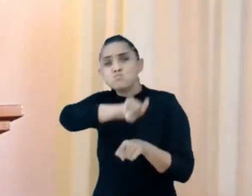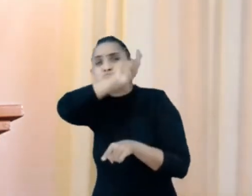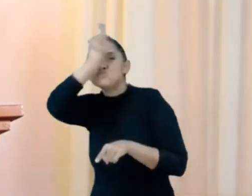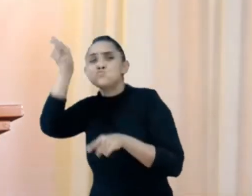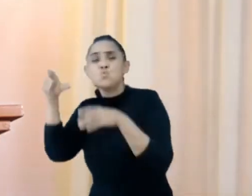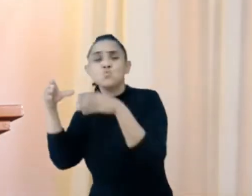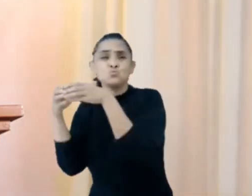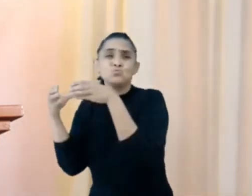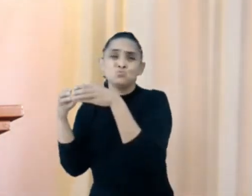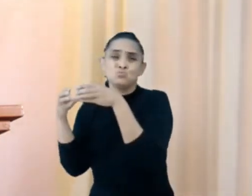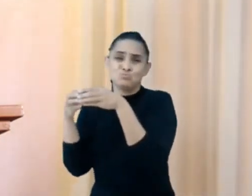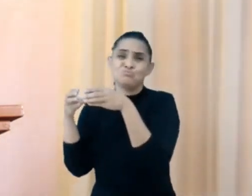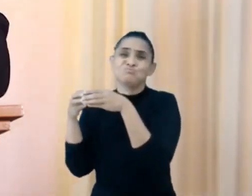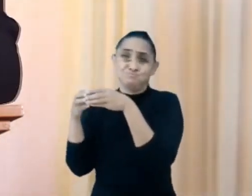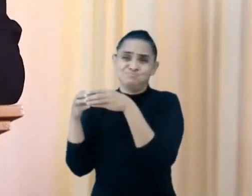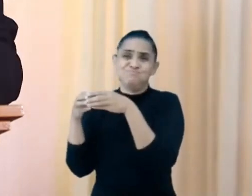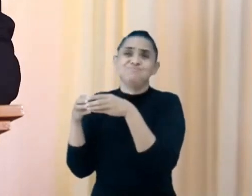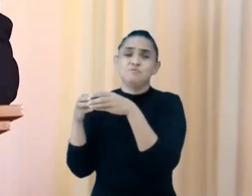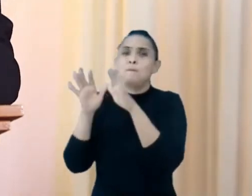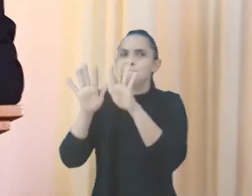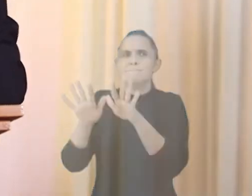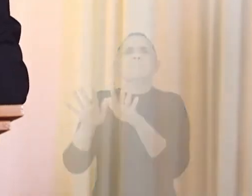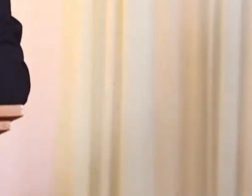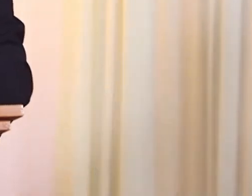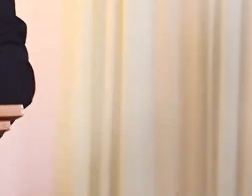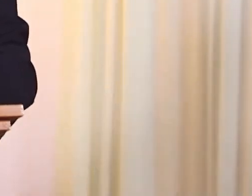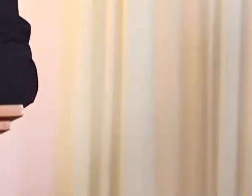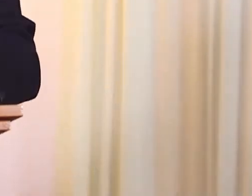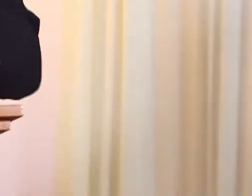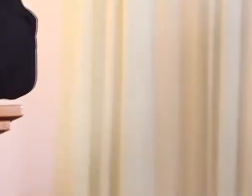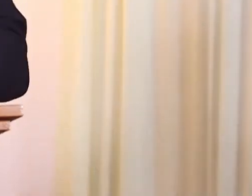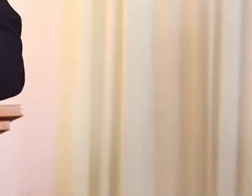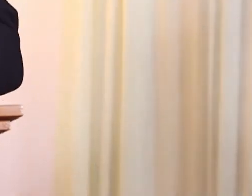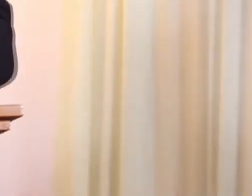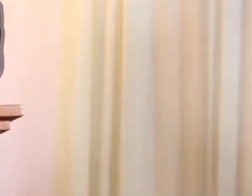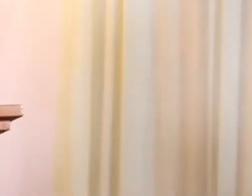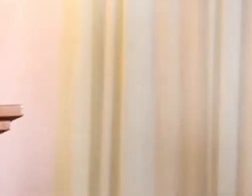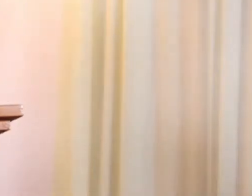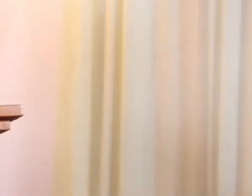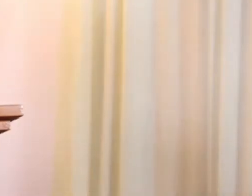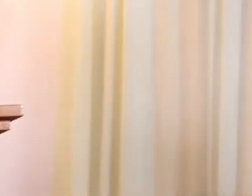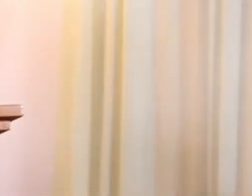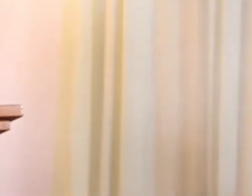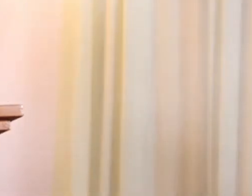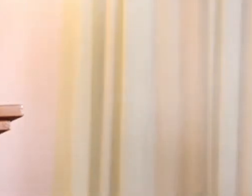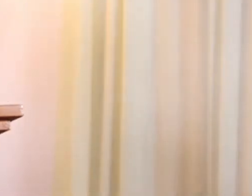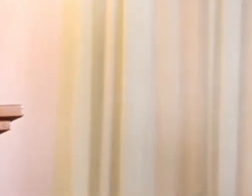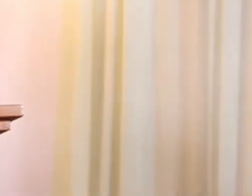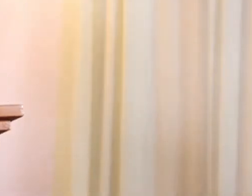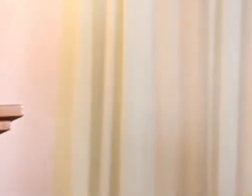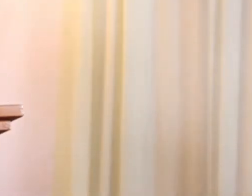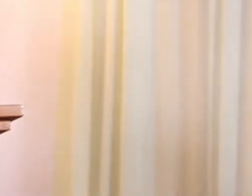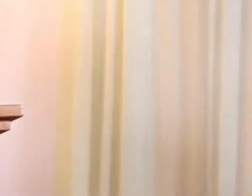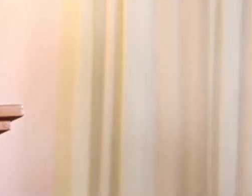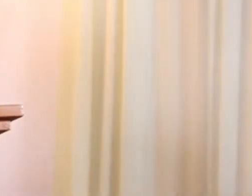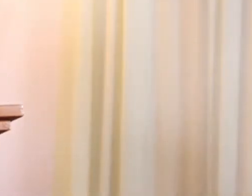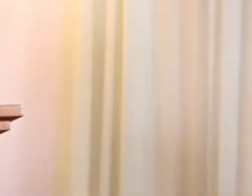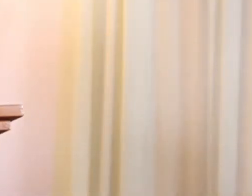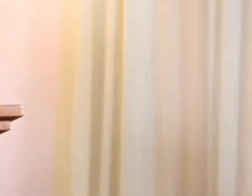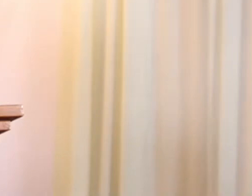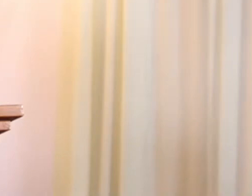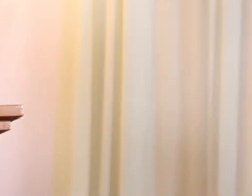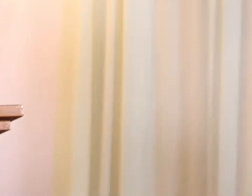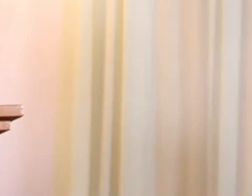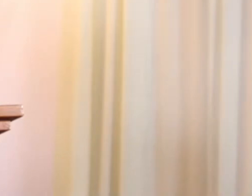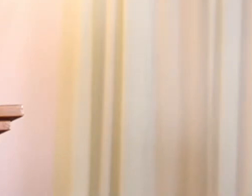nosso, mas as pessoas diziam: não é possível que seja o mesmo grupo, porque esses são diferentes, e nós queremos estar